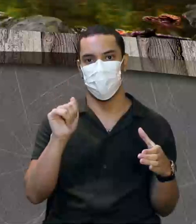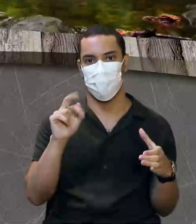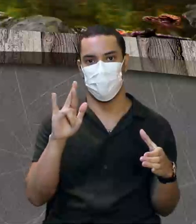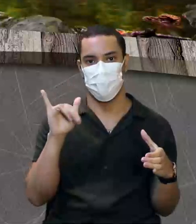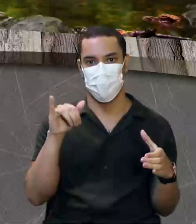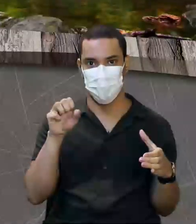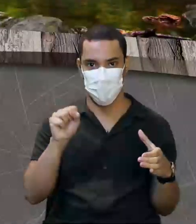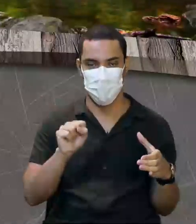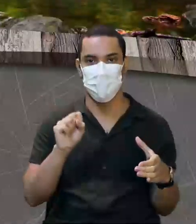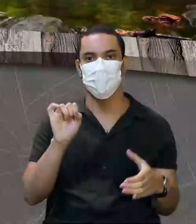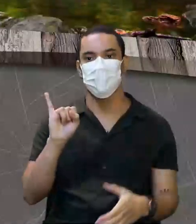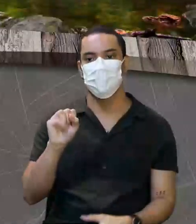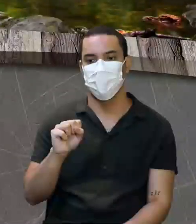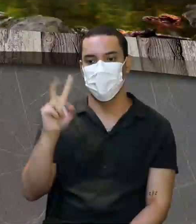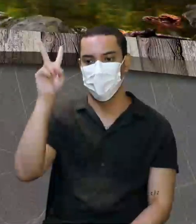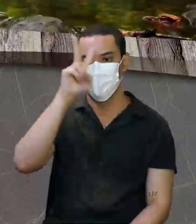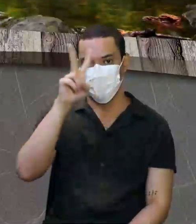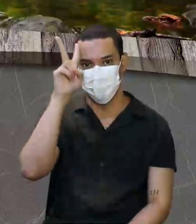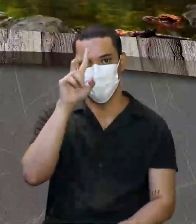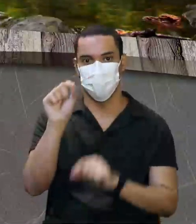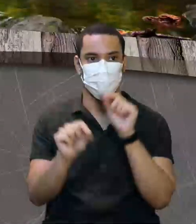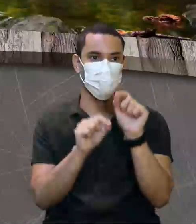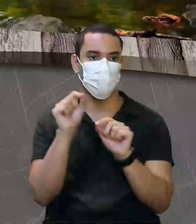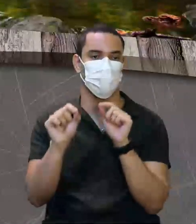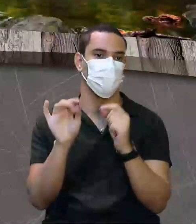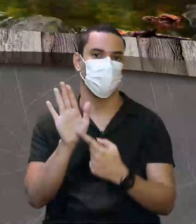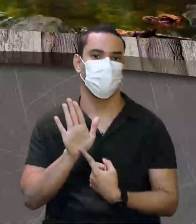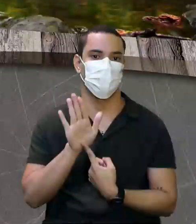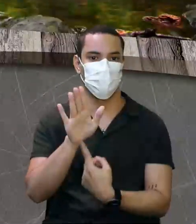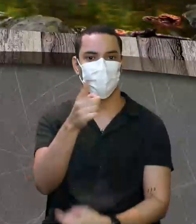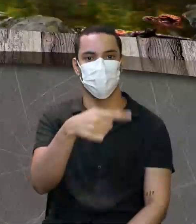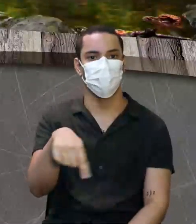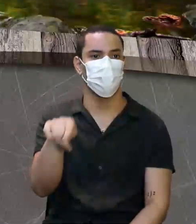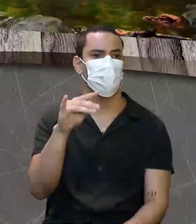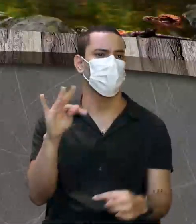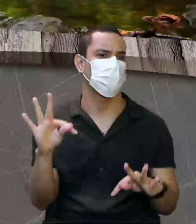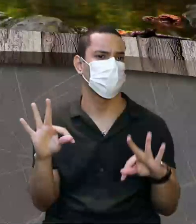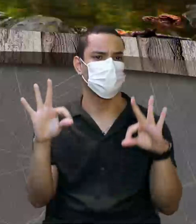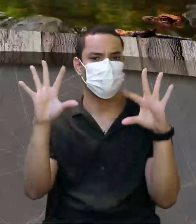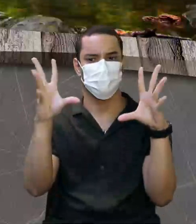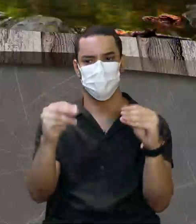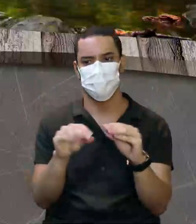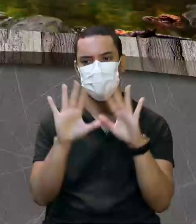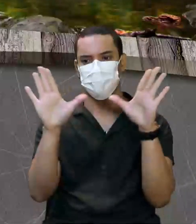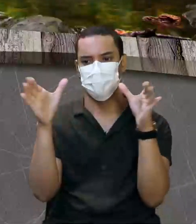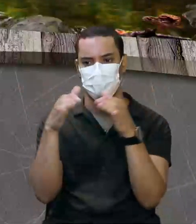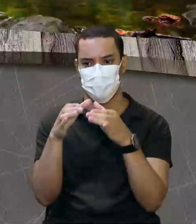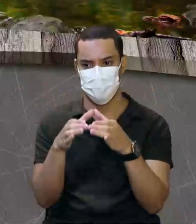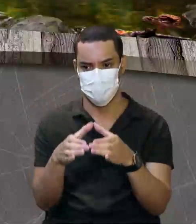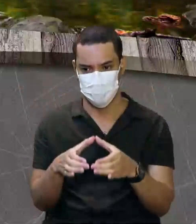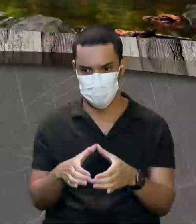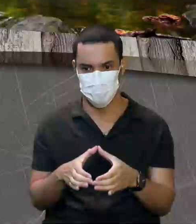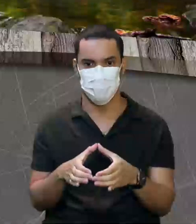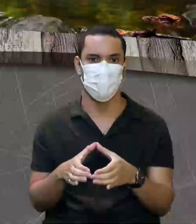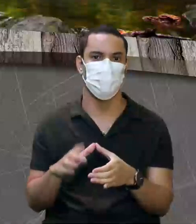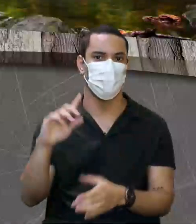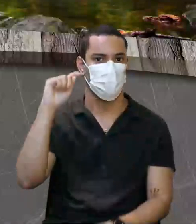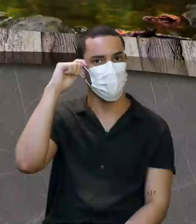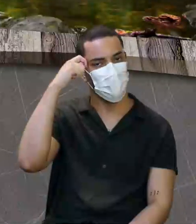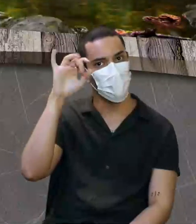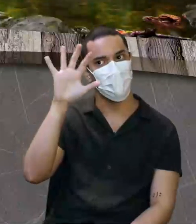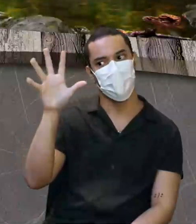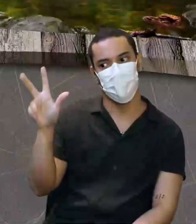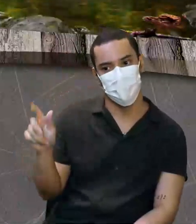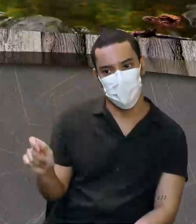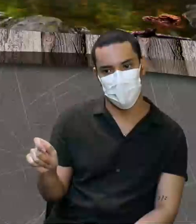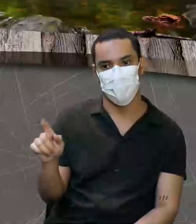afarensis. Lembrem que a gente mostrou para vocês aí todos os Australopithecus, né?